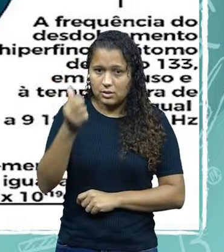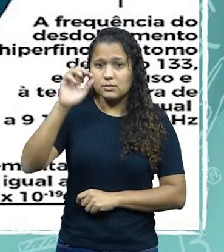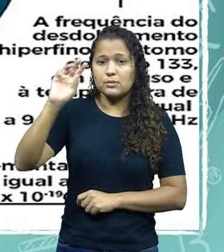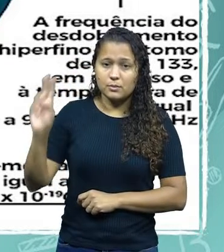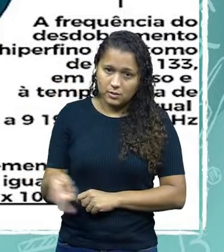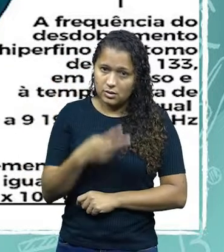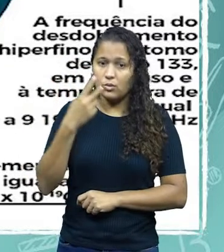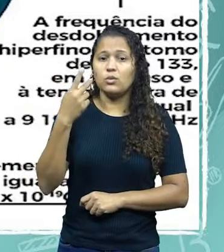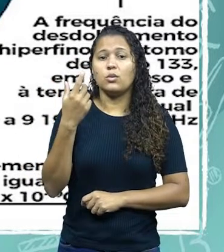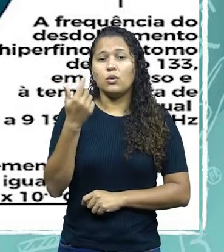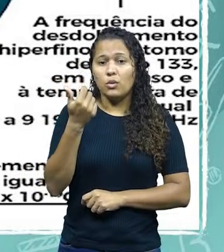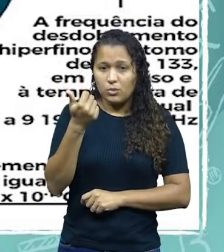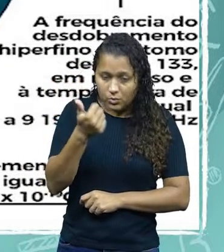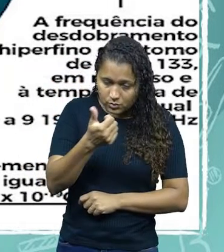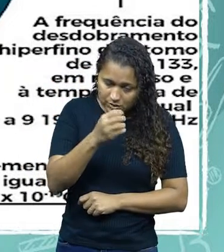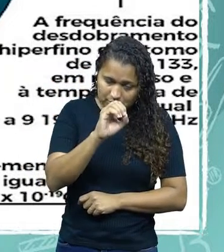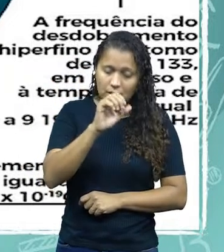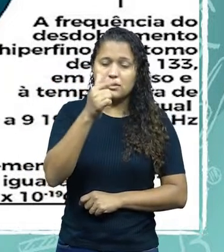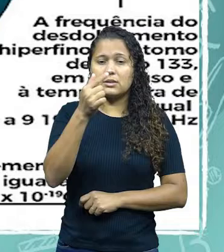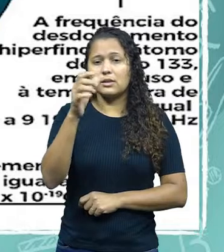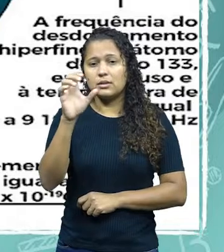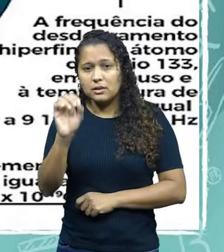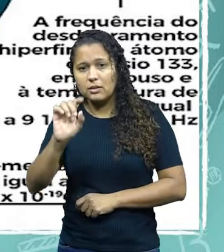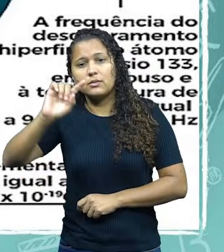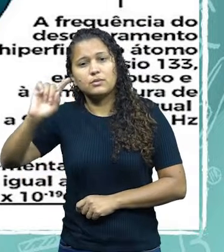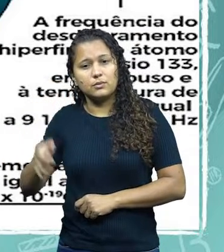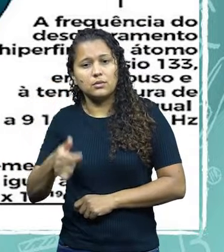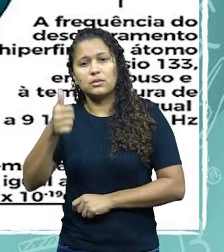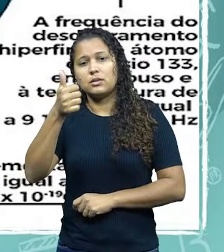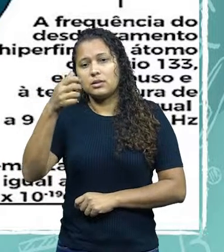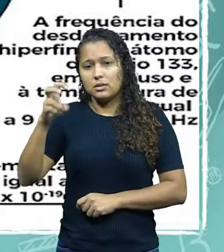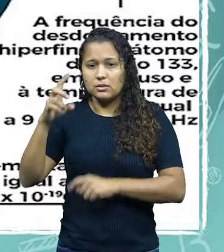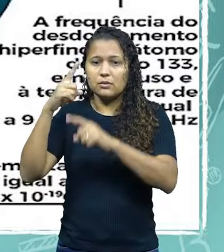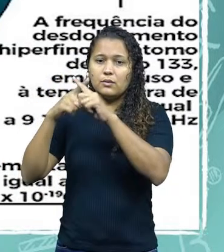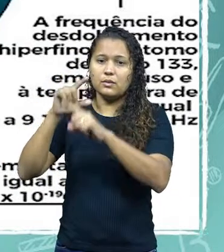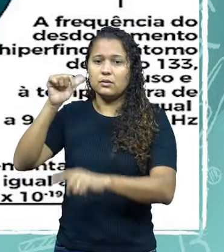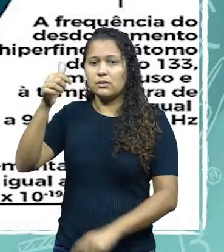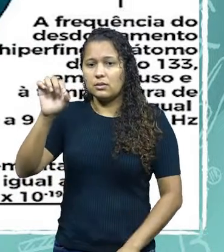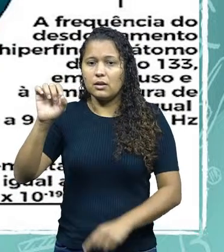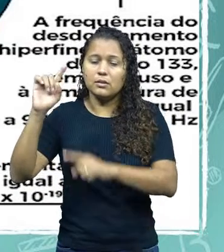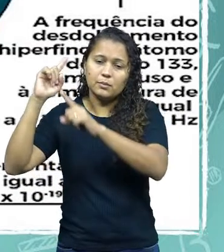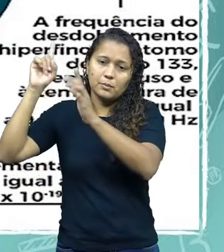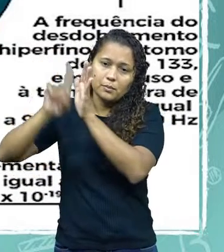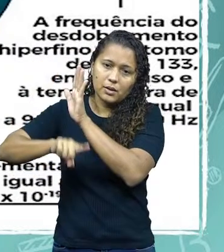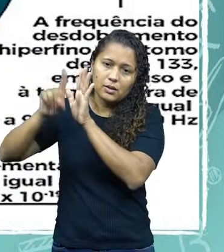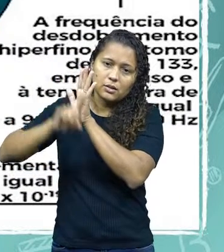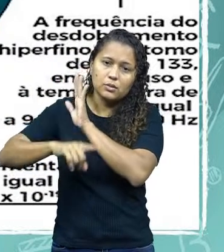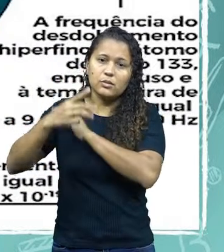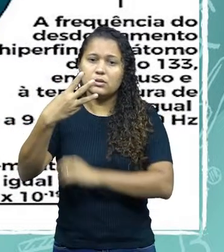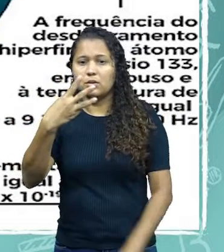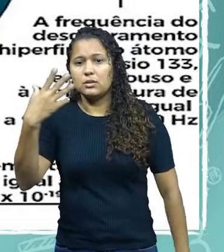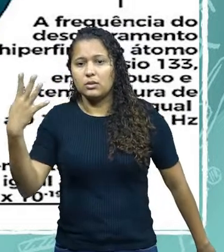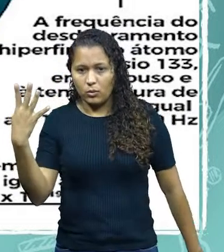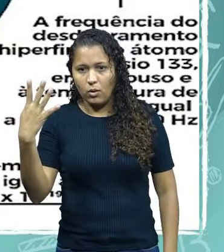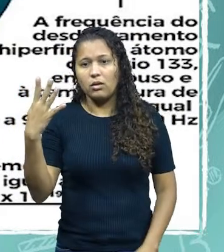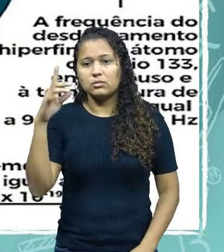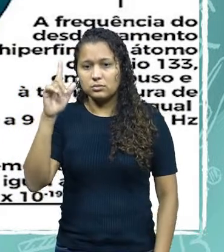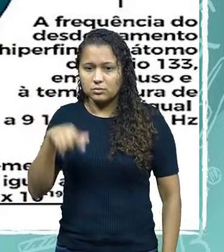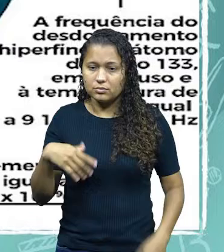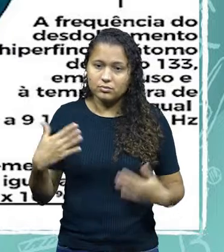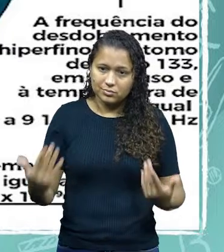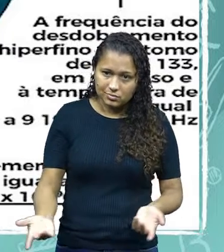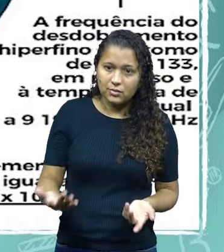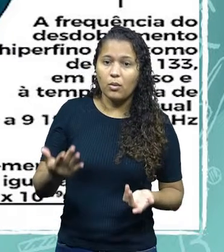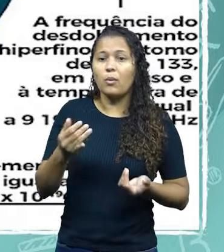6.626.070.015 vezes 10 a 34 joules de segundo. E no mol, na massa, nós temos a velocidade, ela é a velocidade